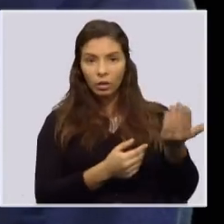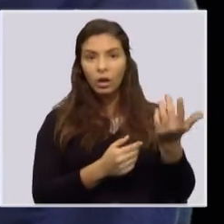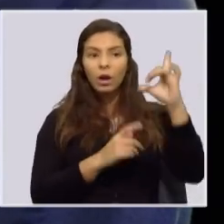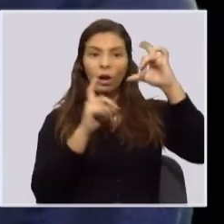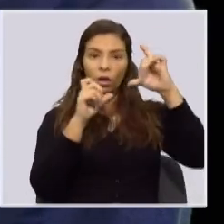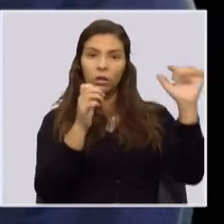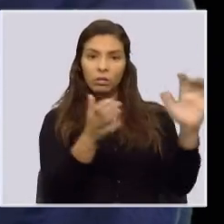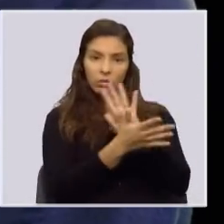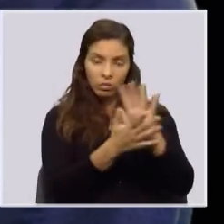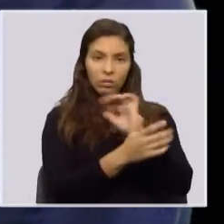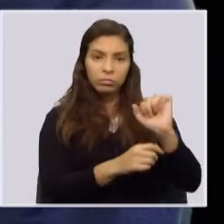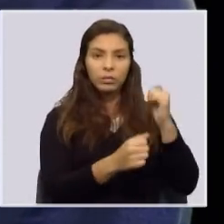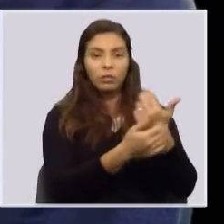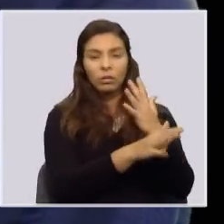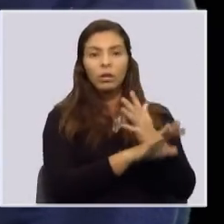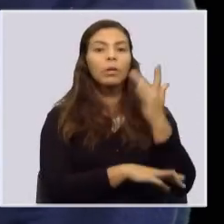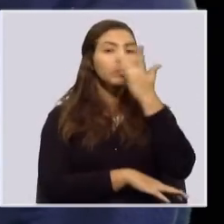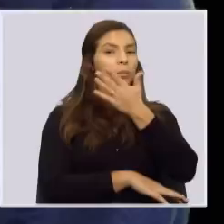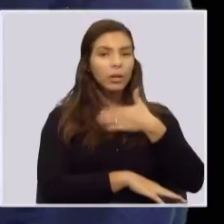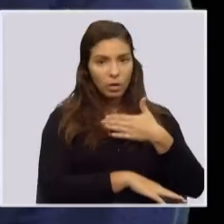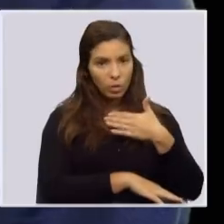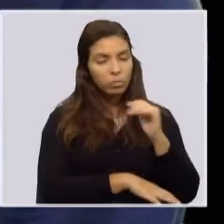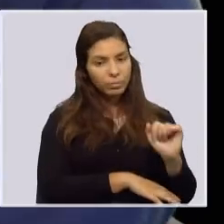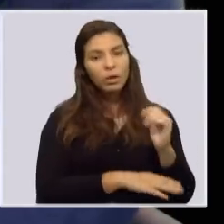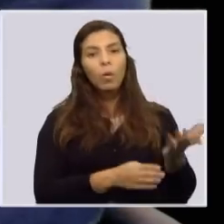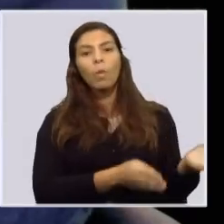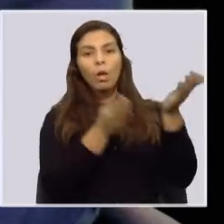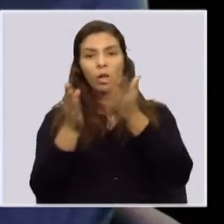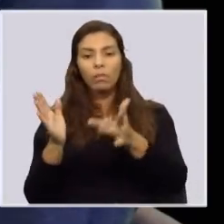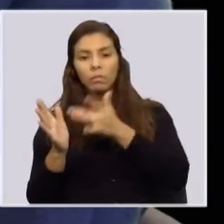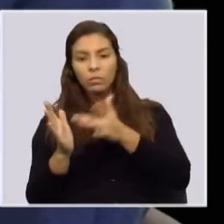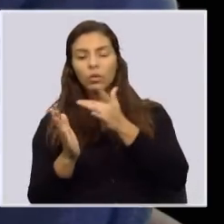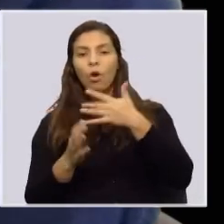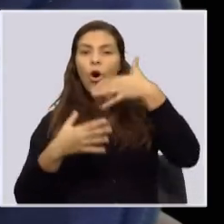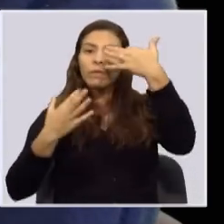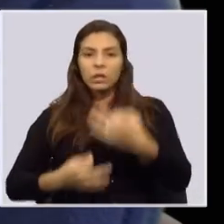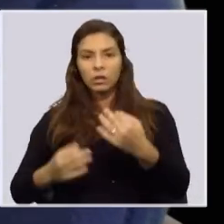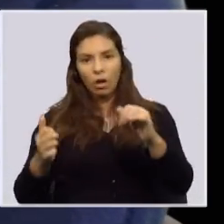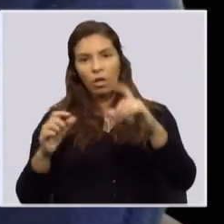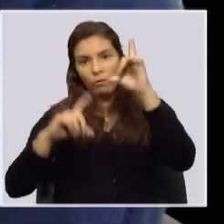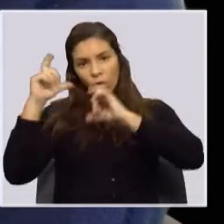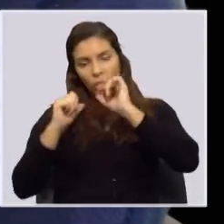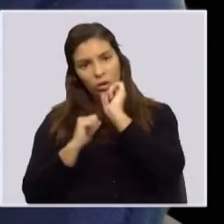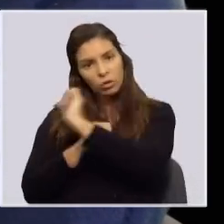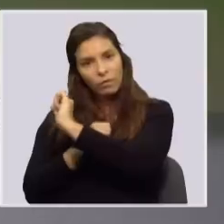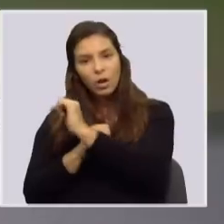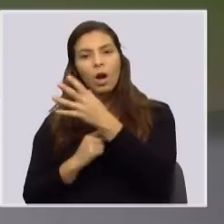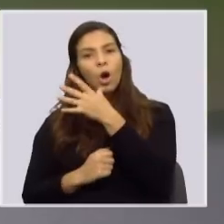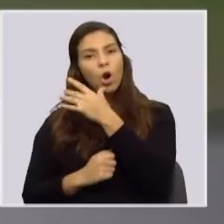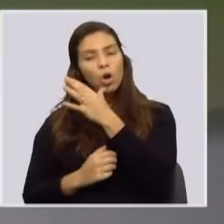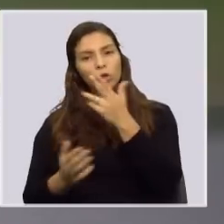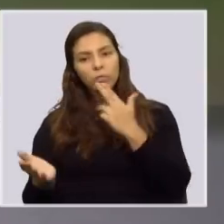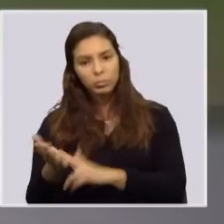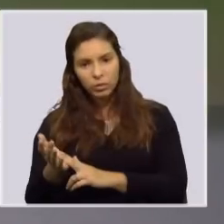dadas por fotojornalistas portugueses sobre os incêndios, todas a preto e branco, e a outra metade são dos fotógrafos oficiais dele,